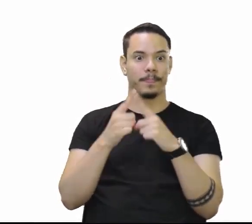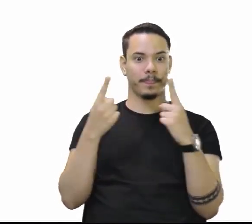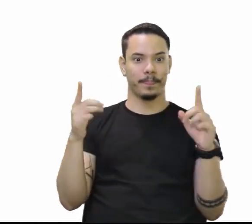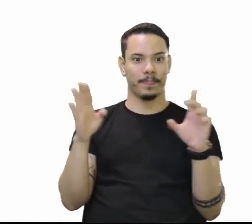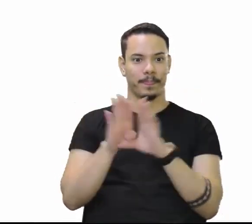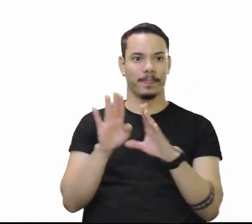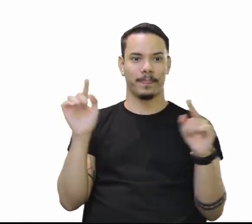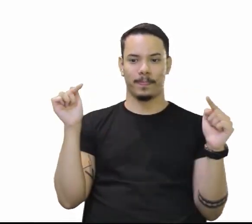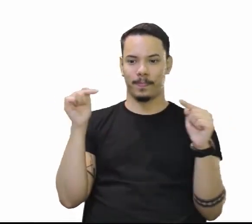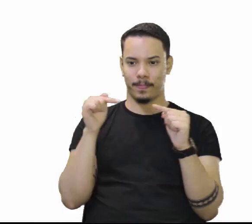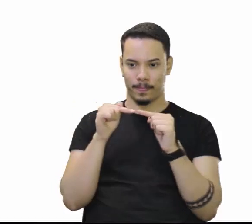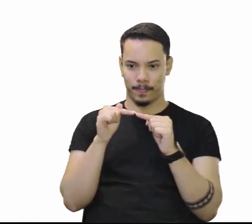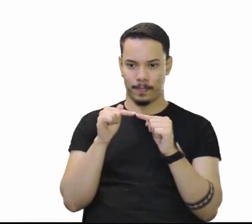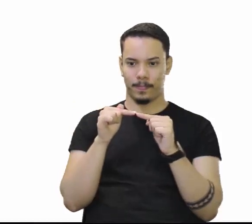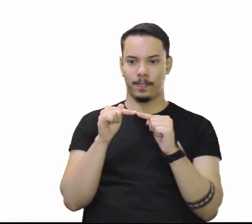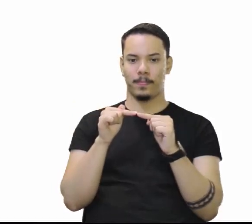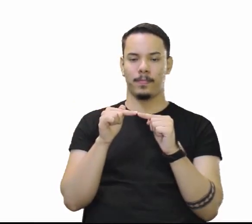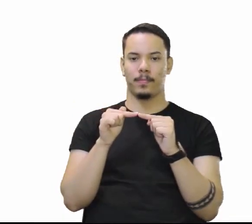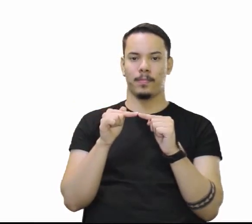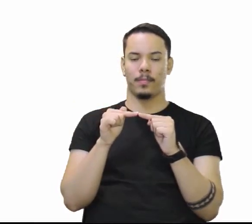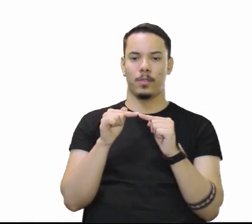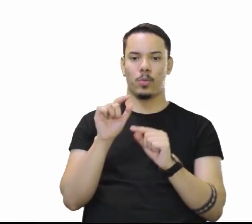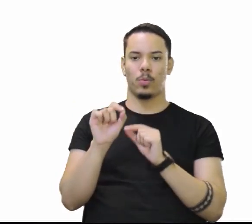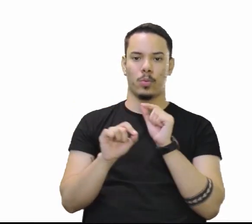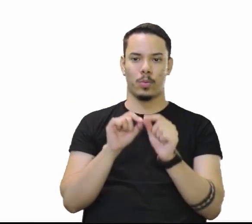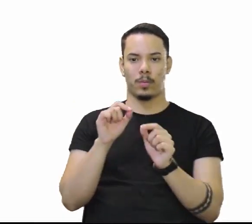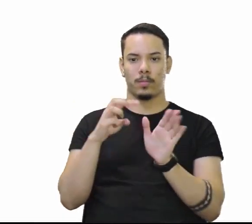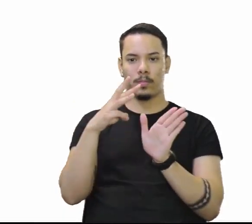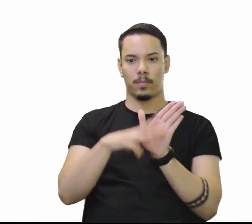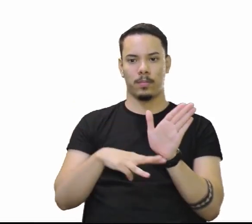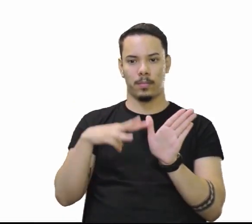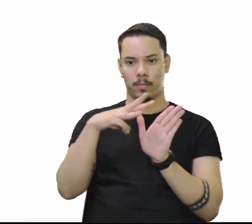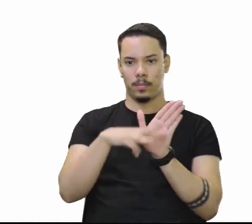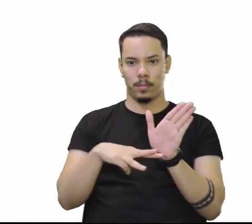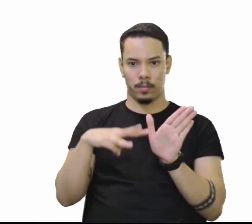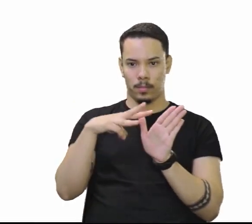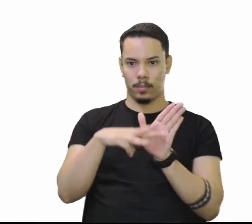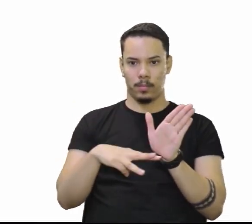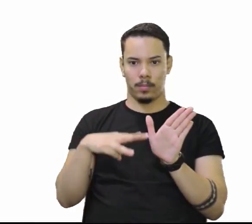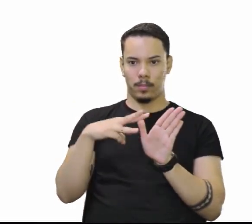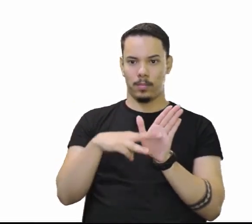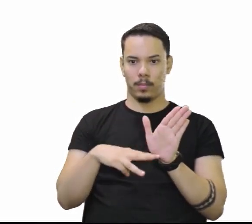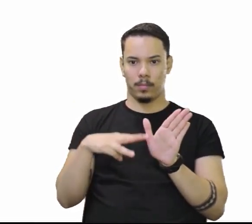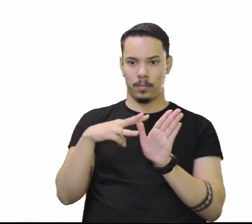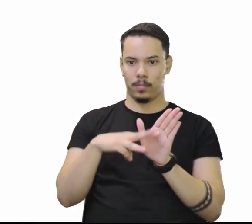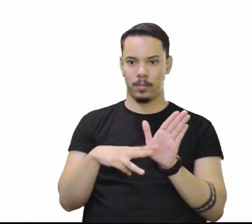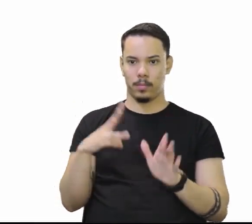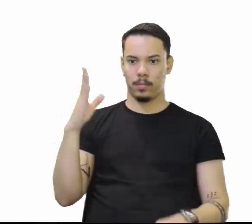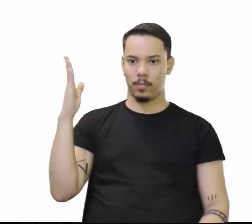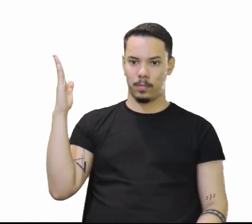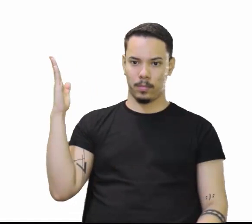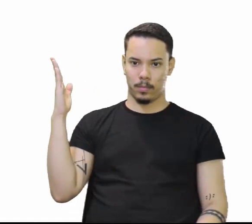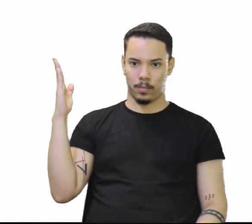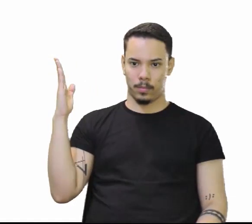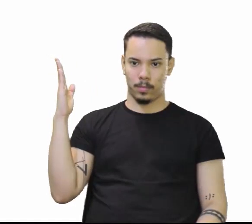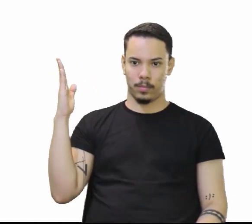Coincidentemente, a estrada de ferro Madeira-Mamoré, vamos colocar aqui os dormentes da estrada de